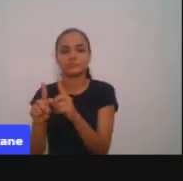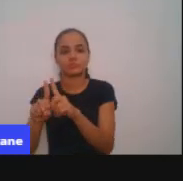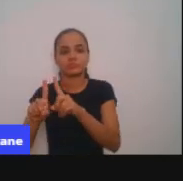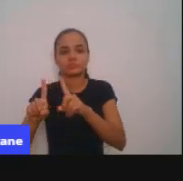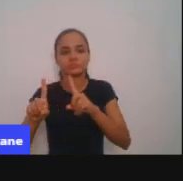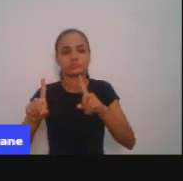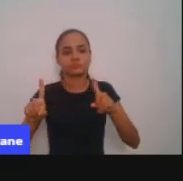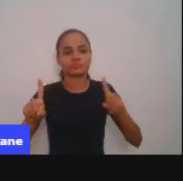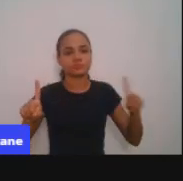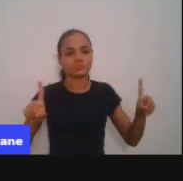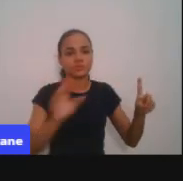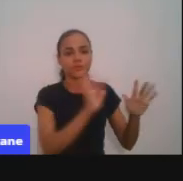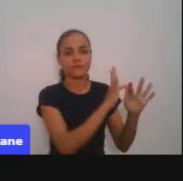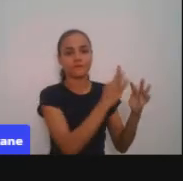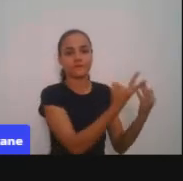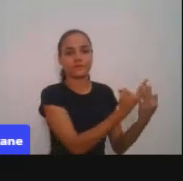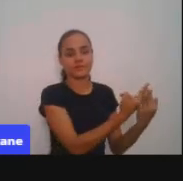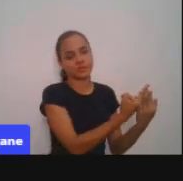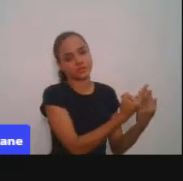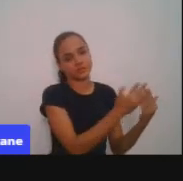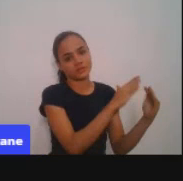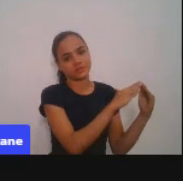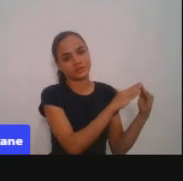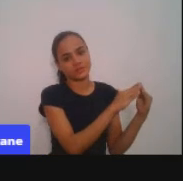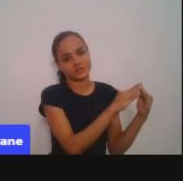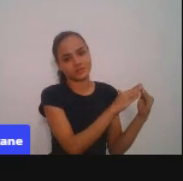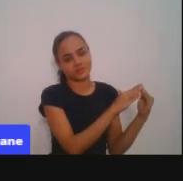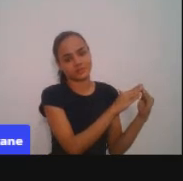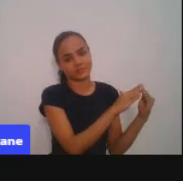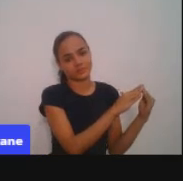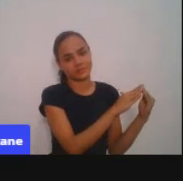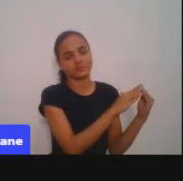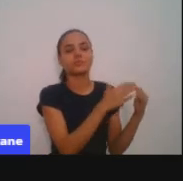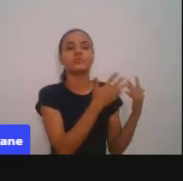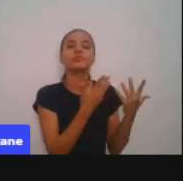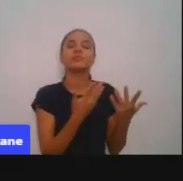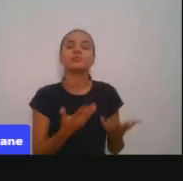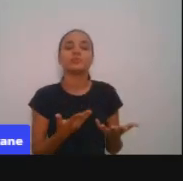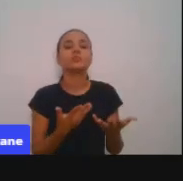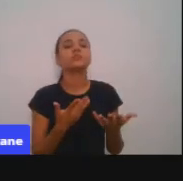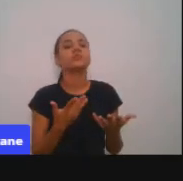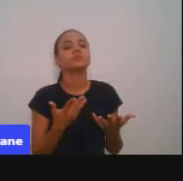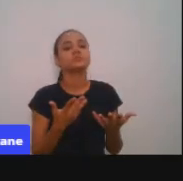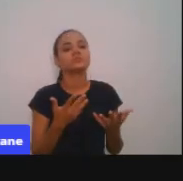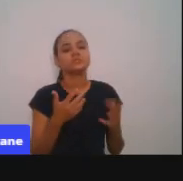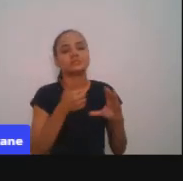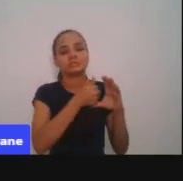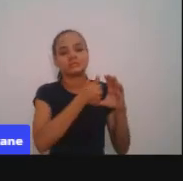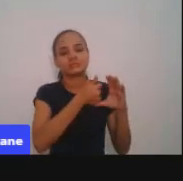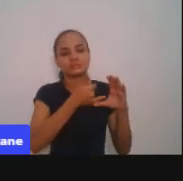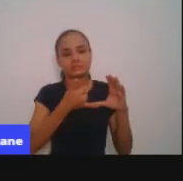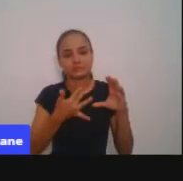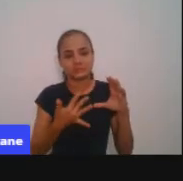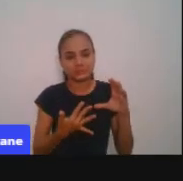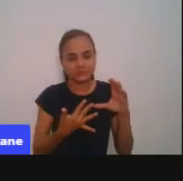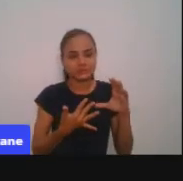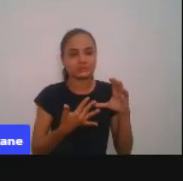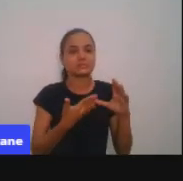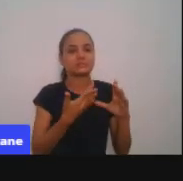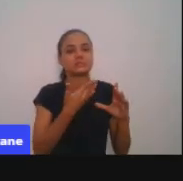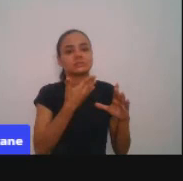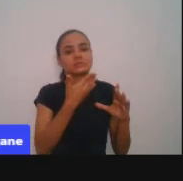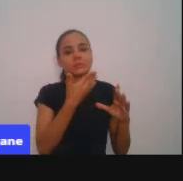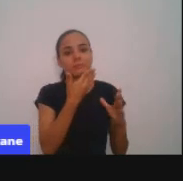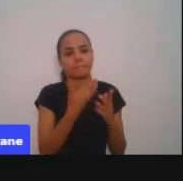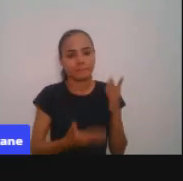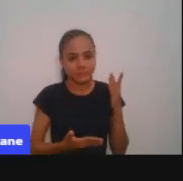tem uma educação infantil num contexto de pandemia que acaba sofrendo uma total descaracterização, né? Então, porque eu não tenho mais